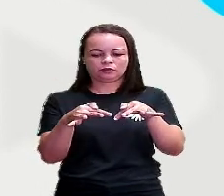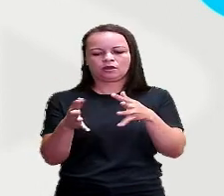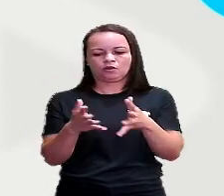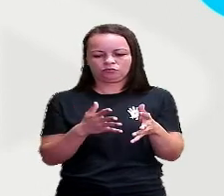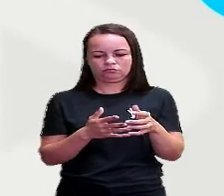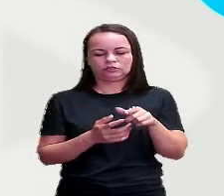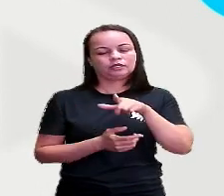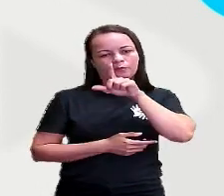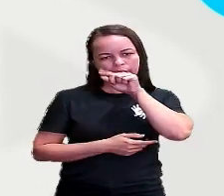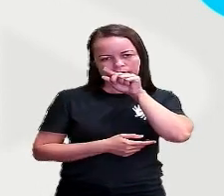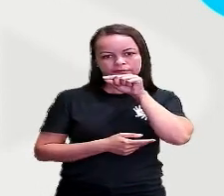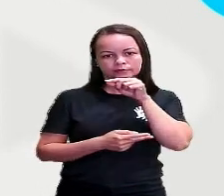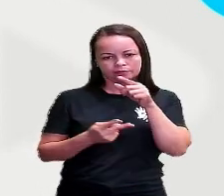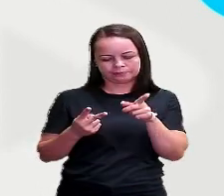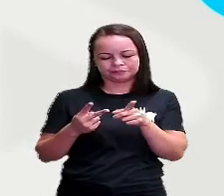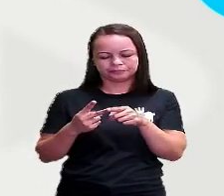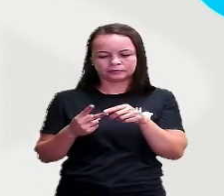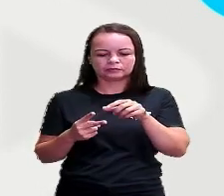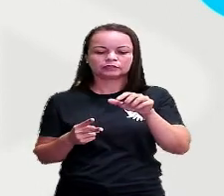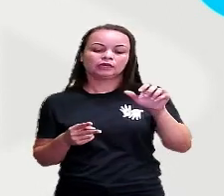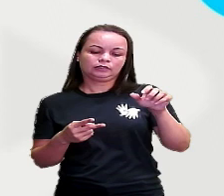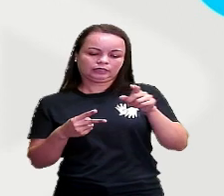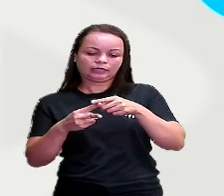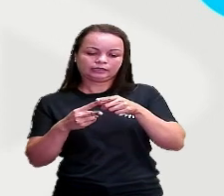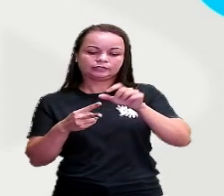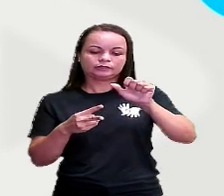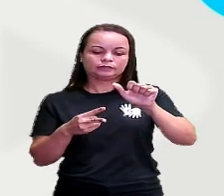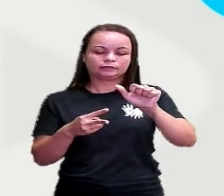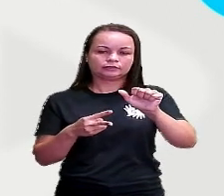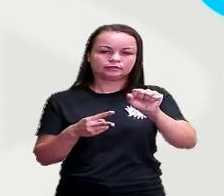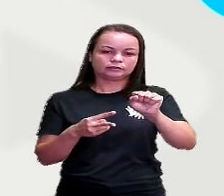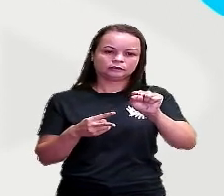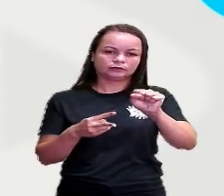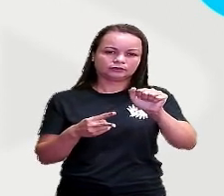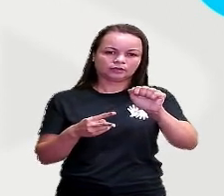a ave, né? Sábia ali vai ser o substantivo.